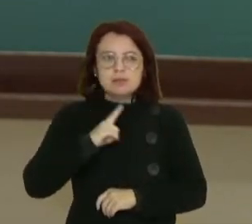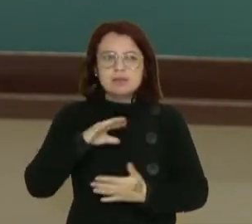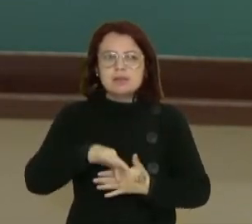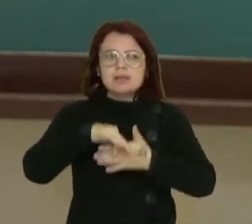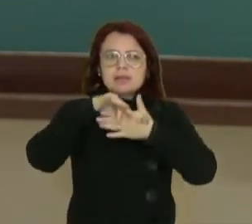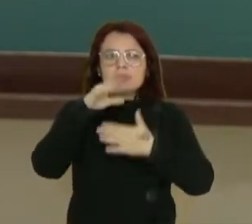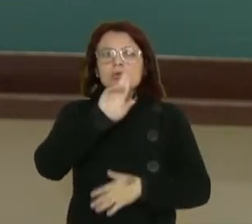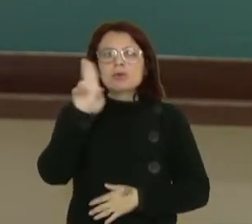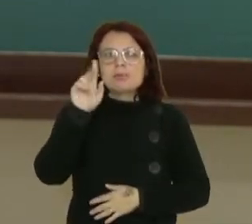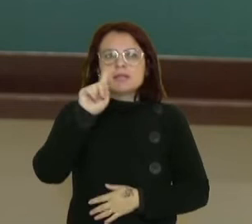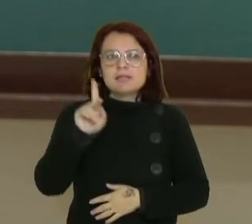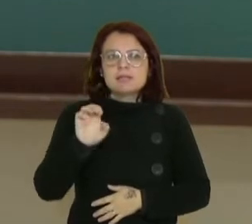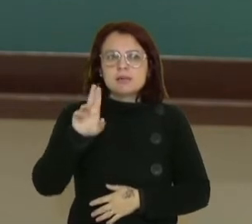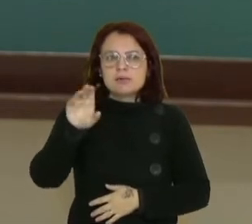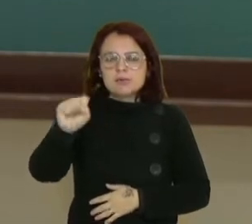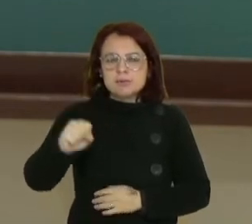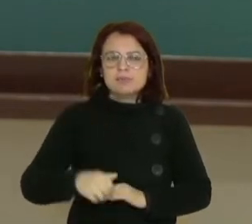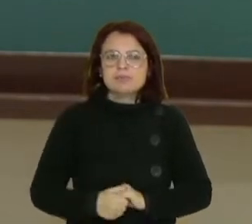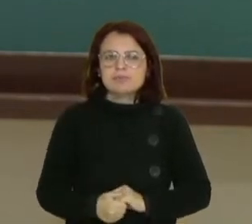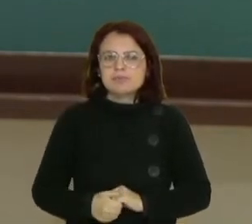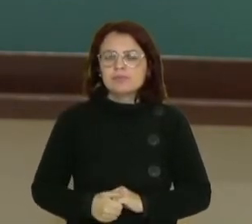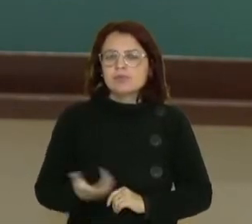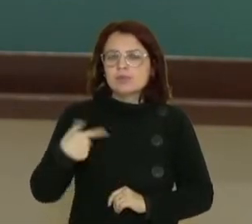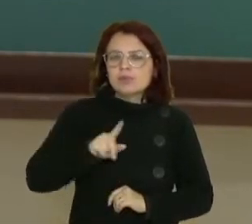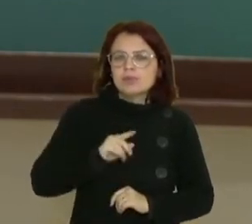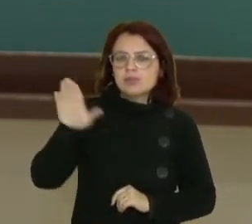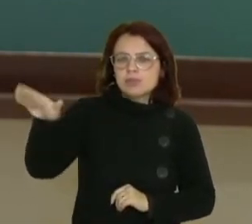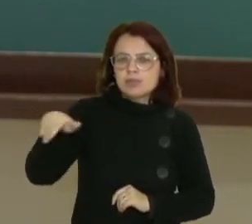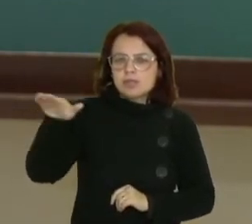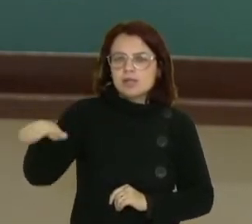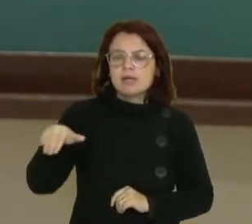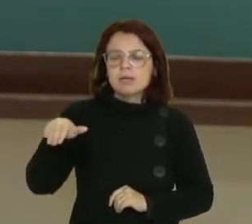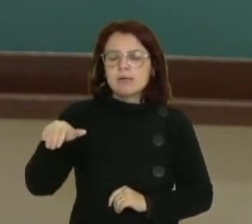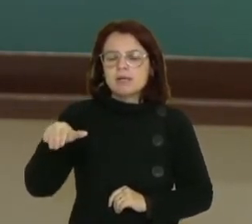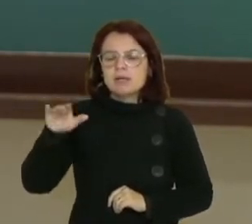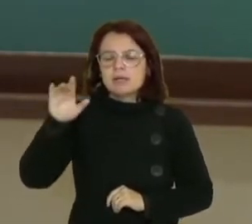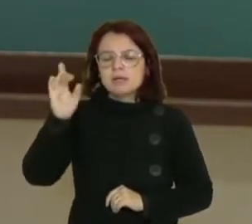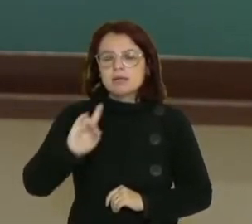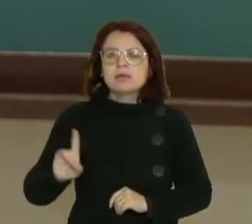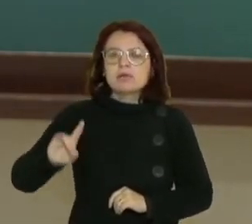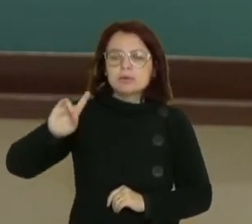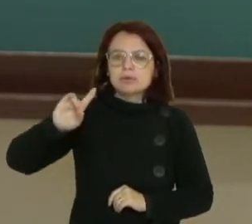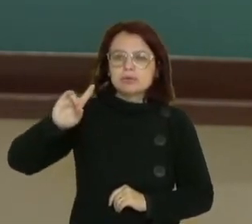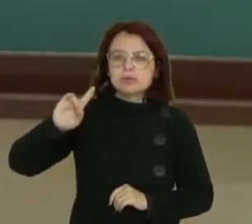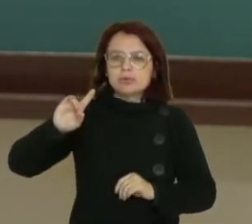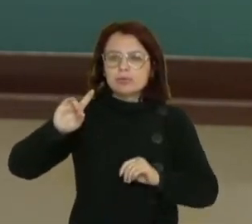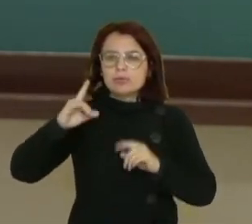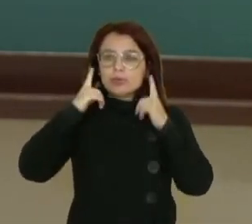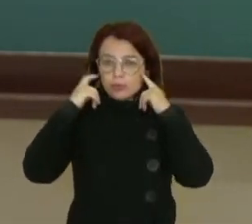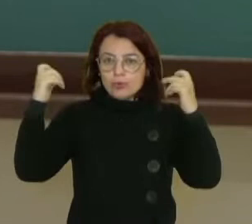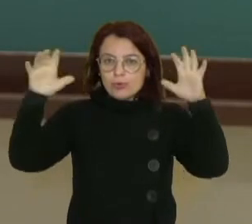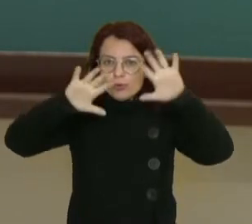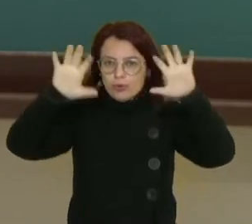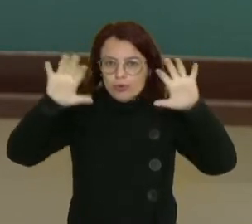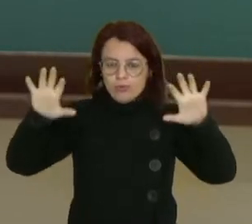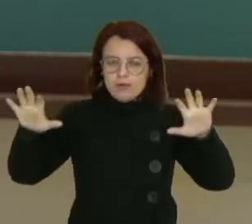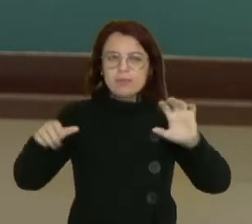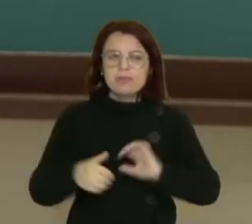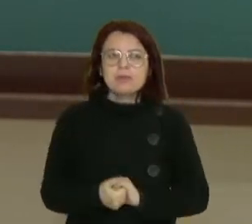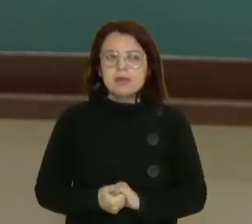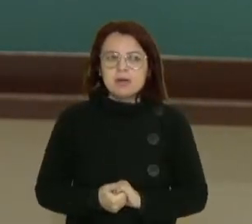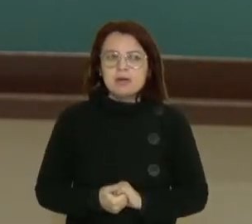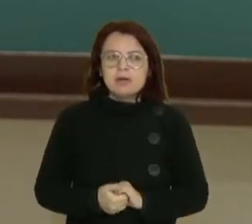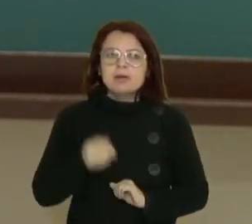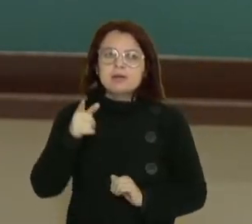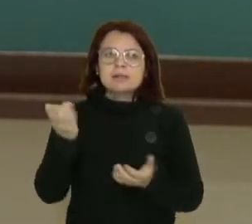era Zeus, o poderoso deus do trovão, casado com a deusa Hera, guardiã do fogo. Representado sempre como um homem